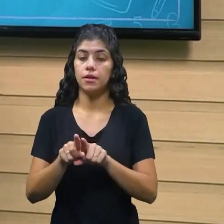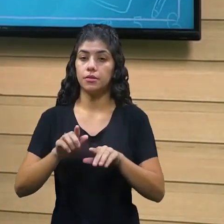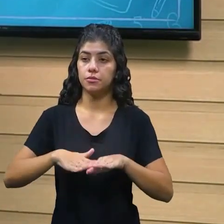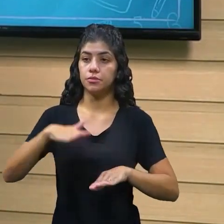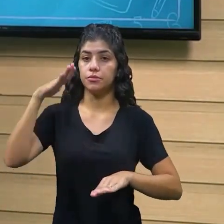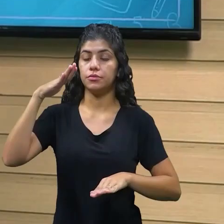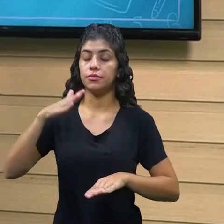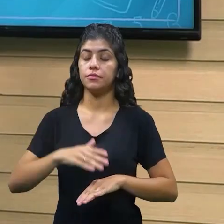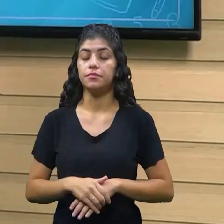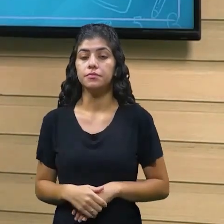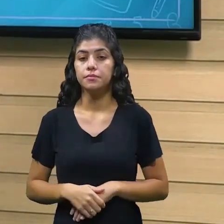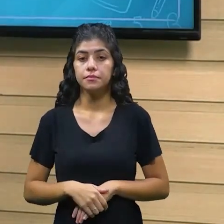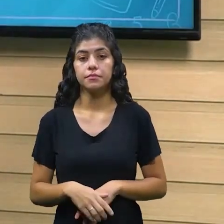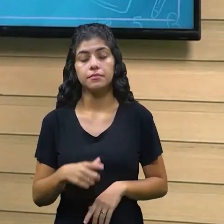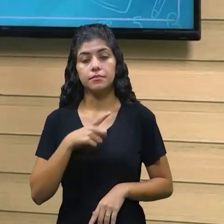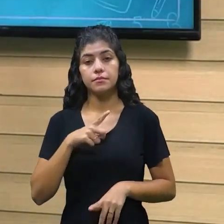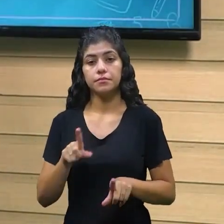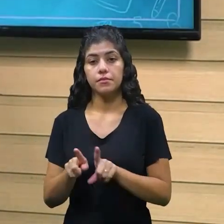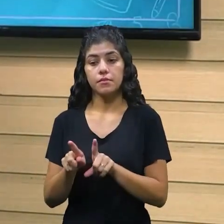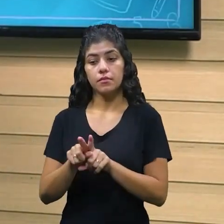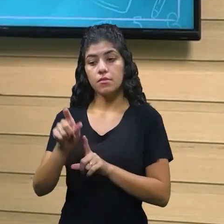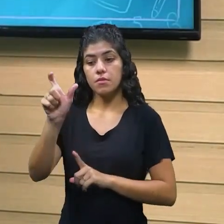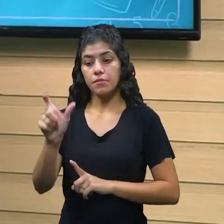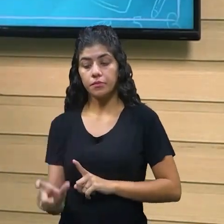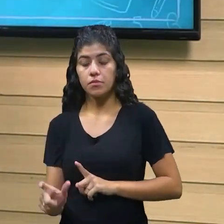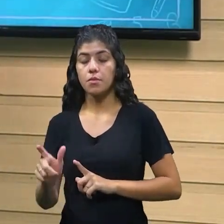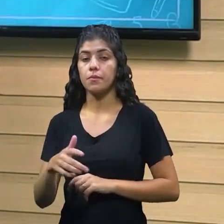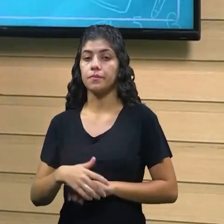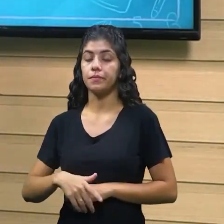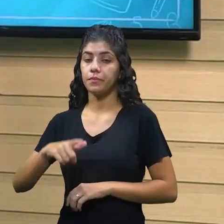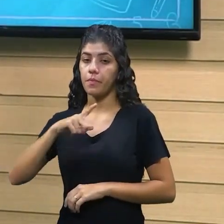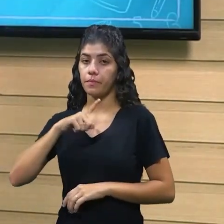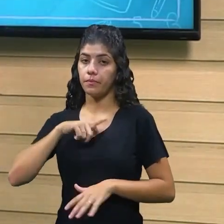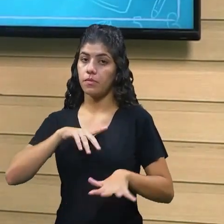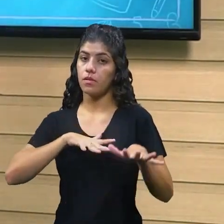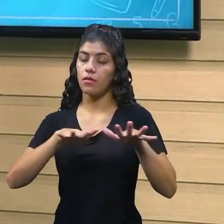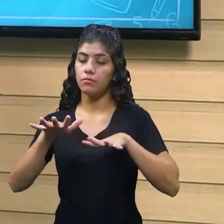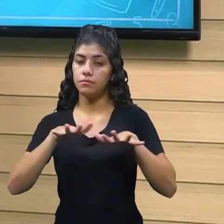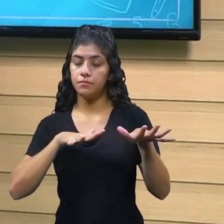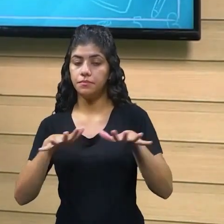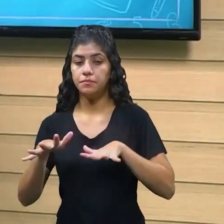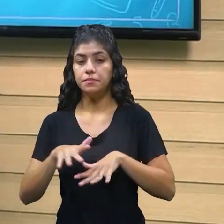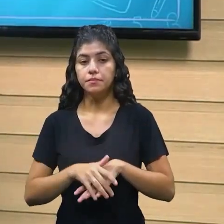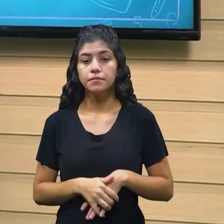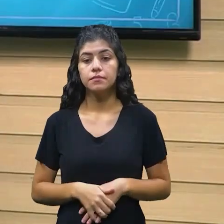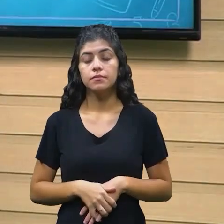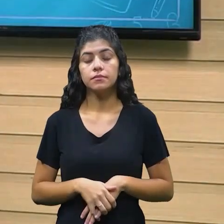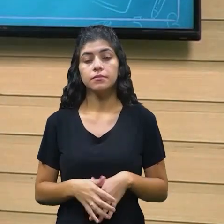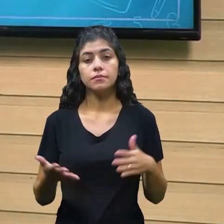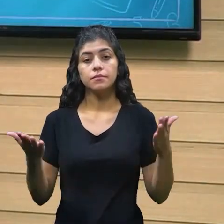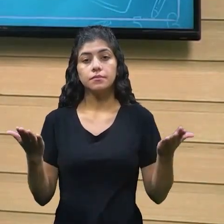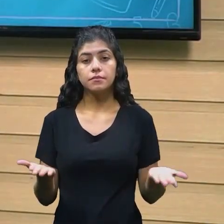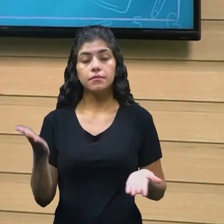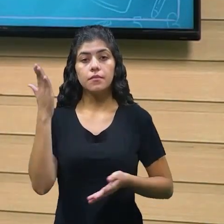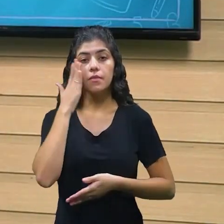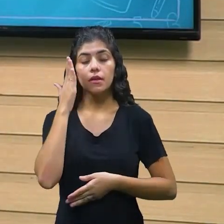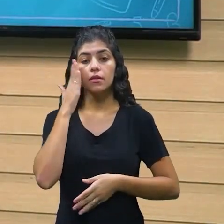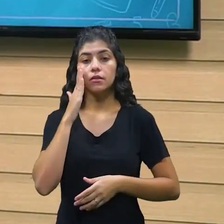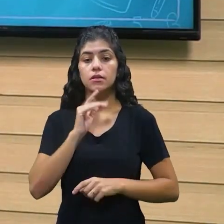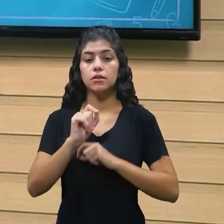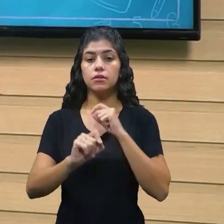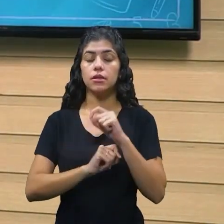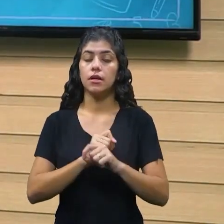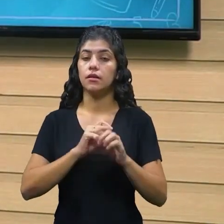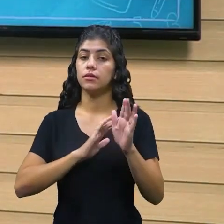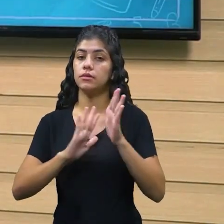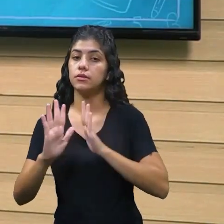que ela atinja esse corpo e consiga fazer com que ele produza movimento, né? Dito isto, nós vamos entender a